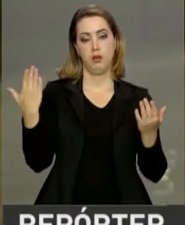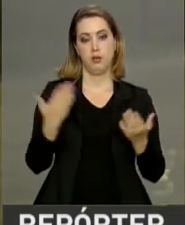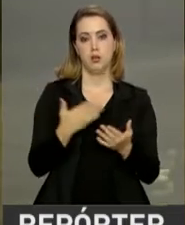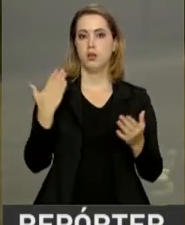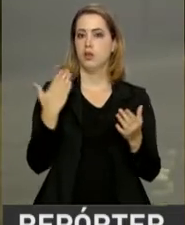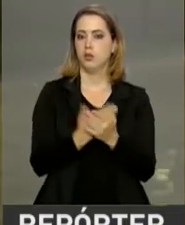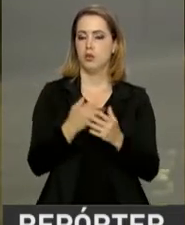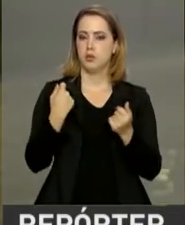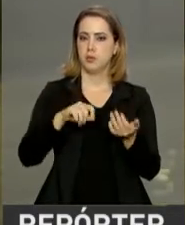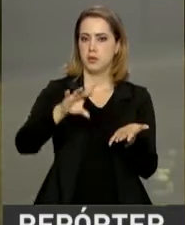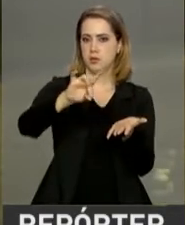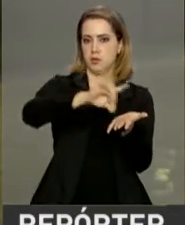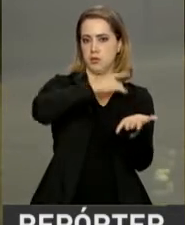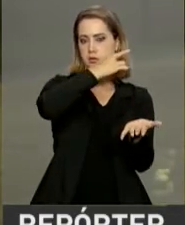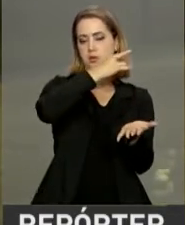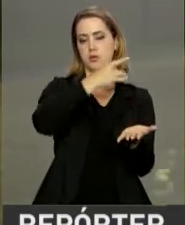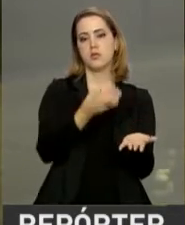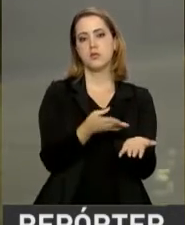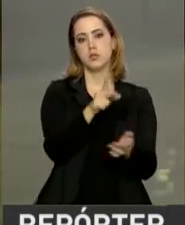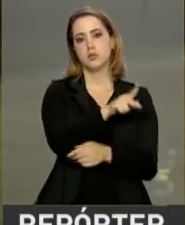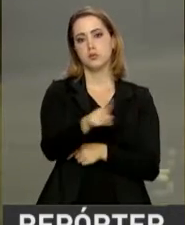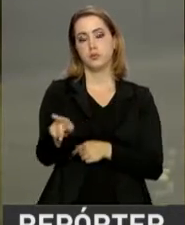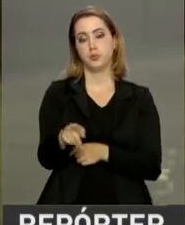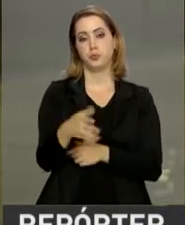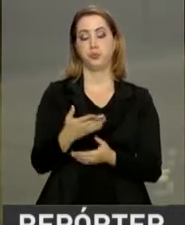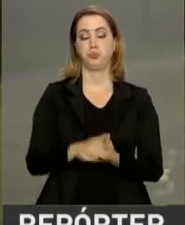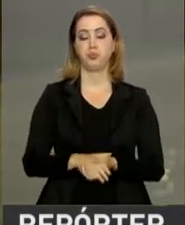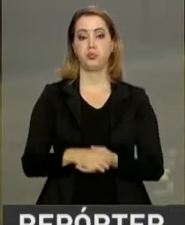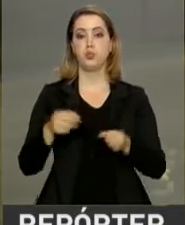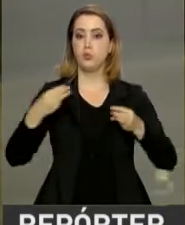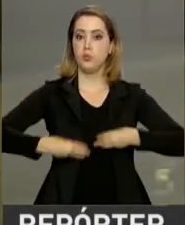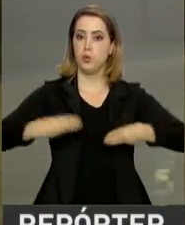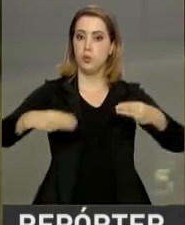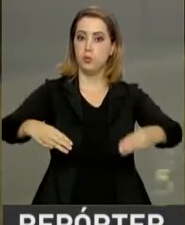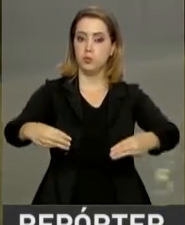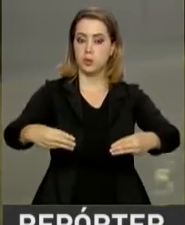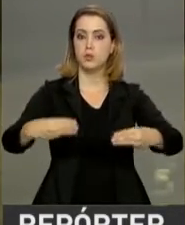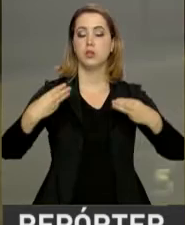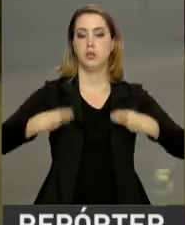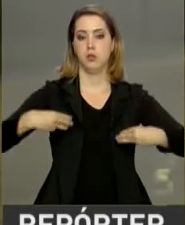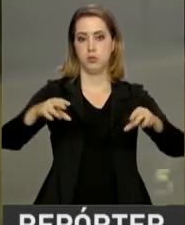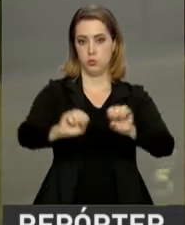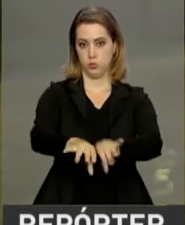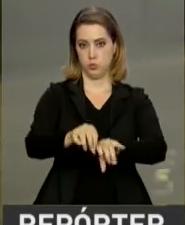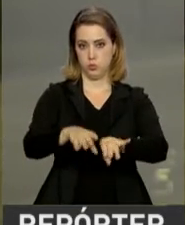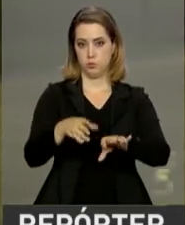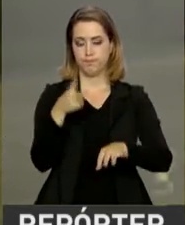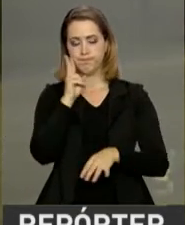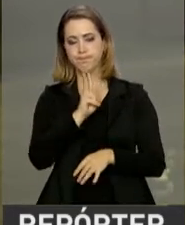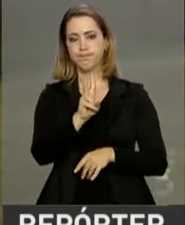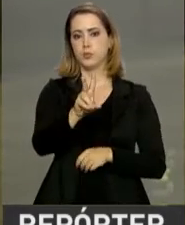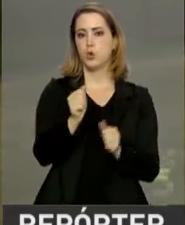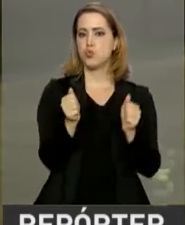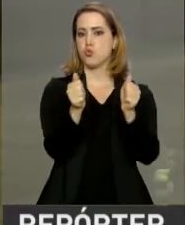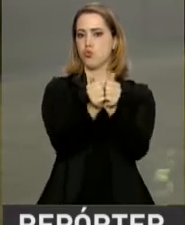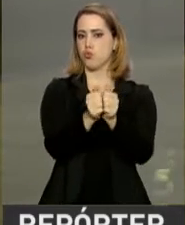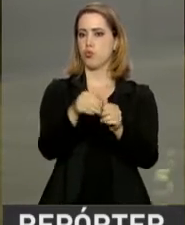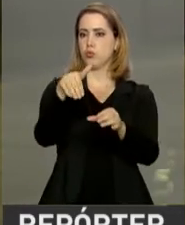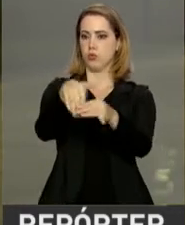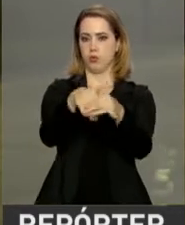para sanção presidencial o ministro da educação acompanhou a votação do projeto de lei no congresso